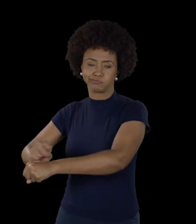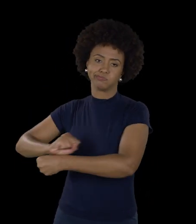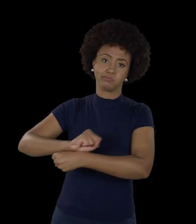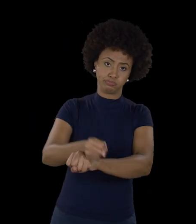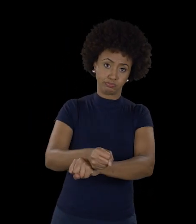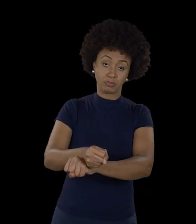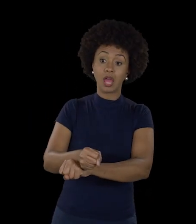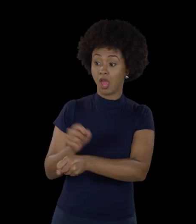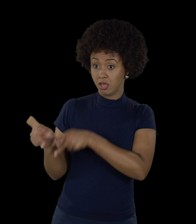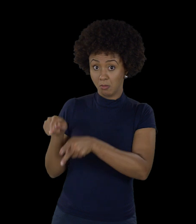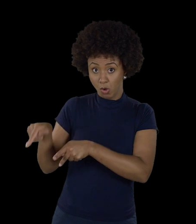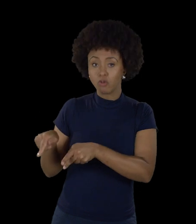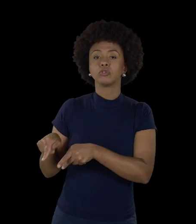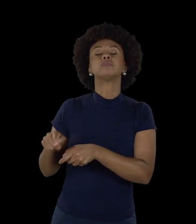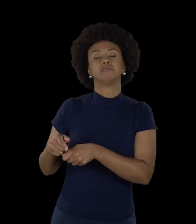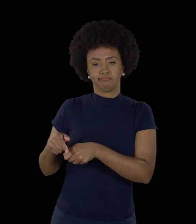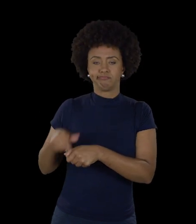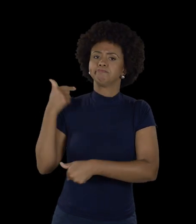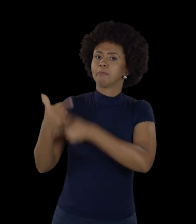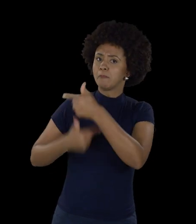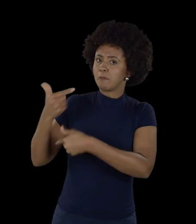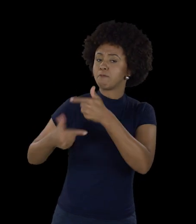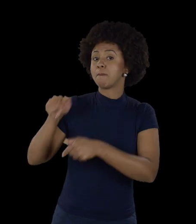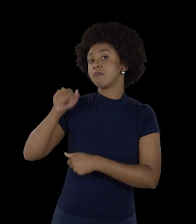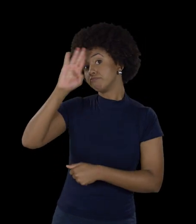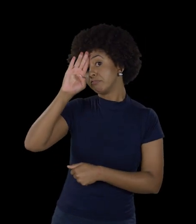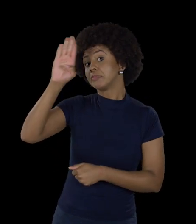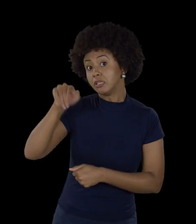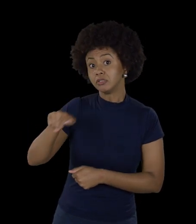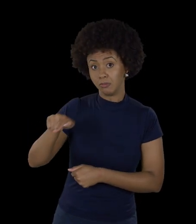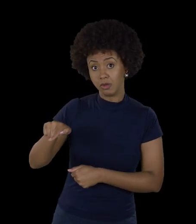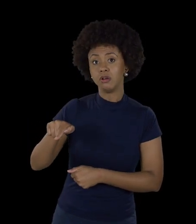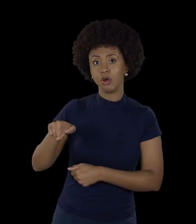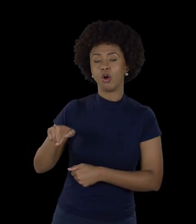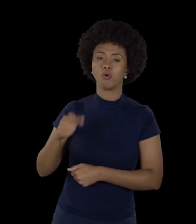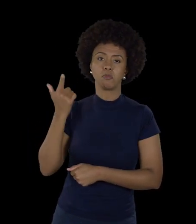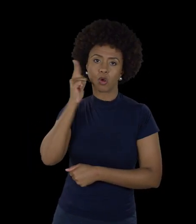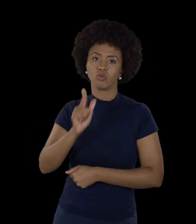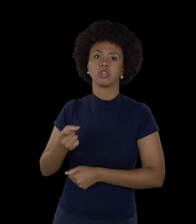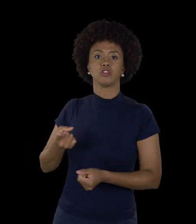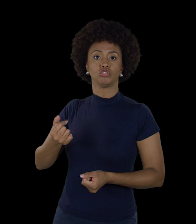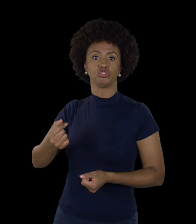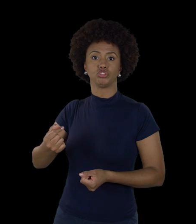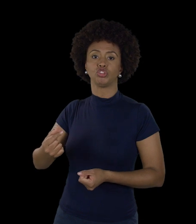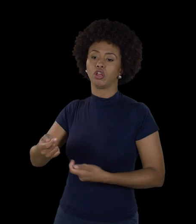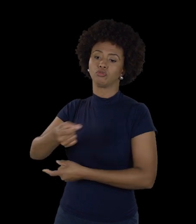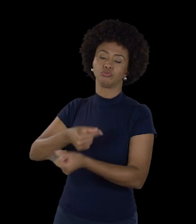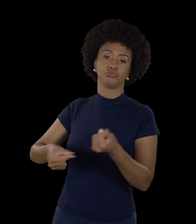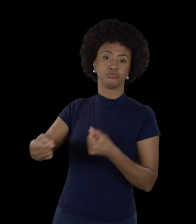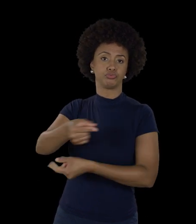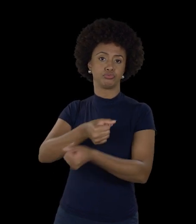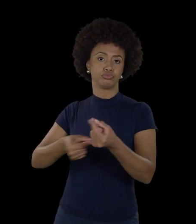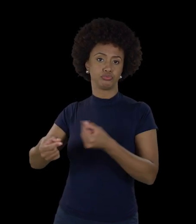escravizados trazidos da África. Esses negros eram empregados como mão de obra fundamental para a